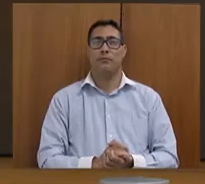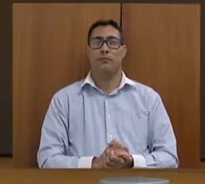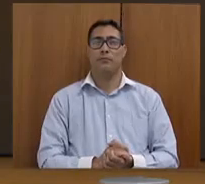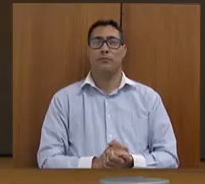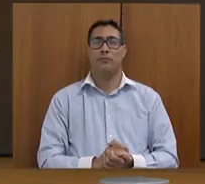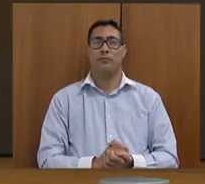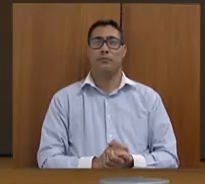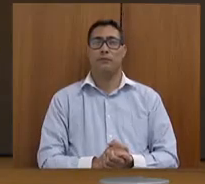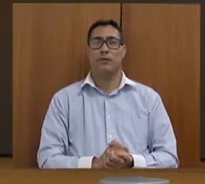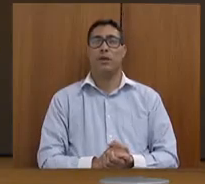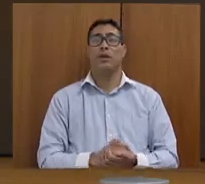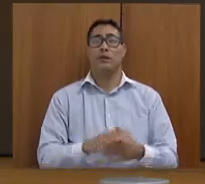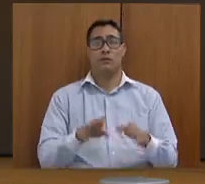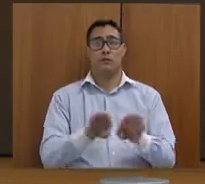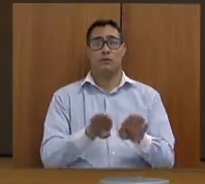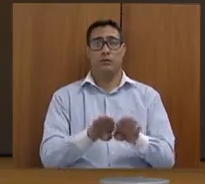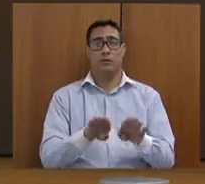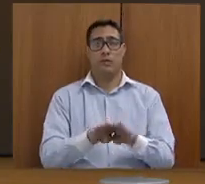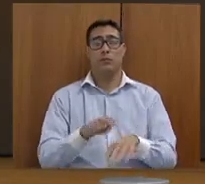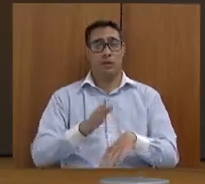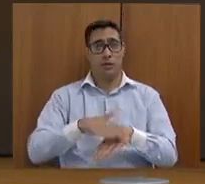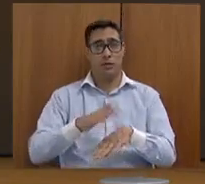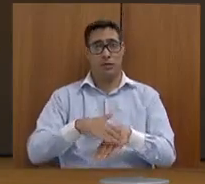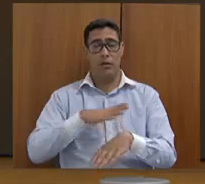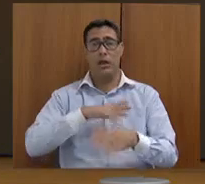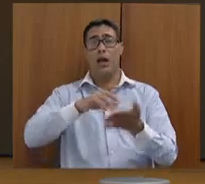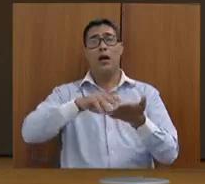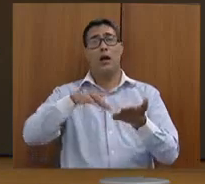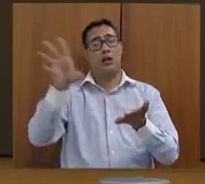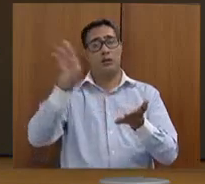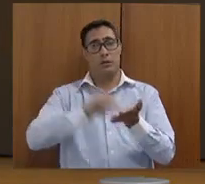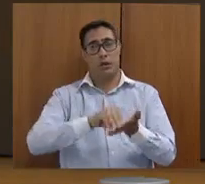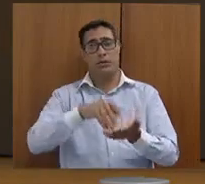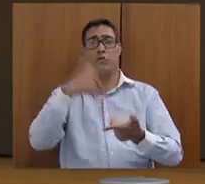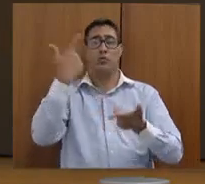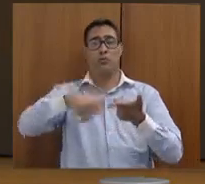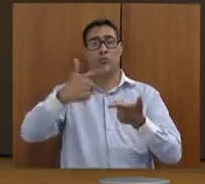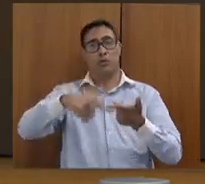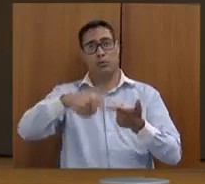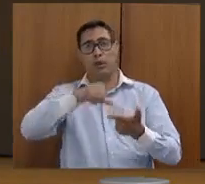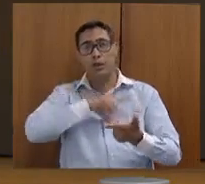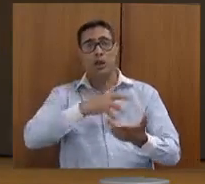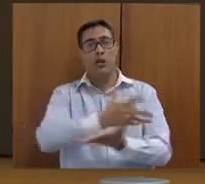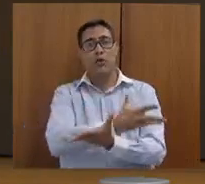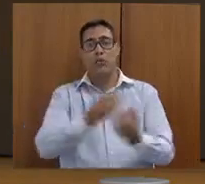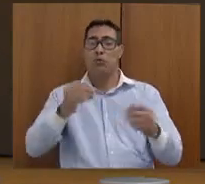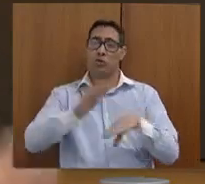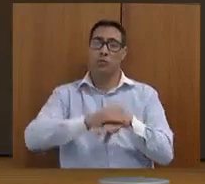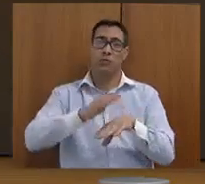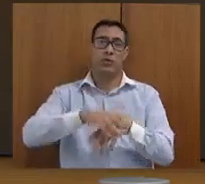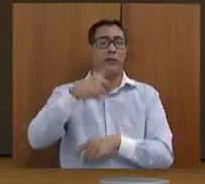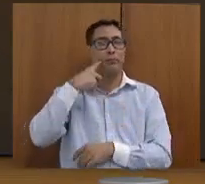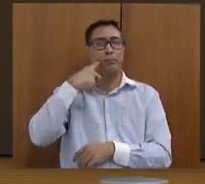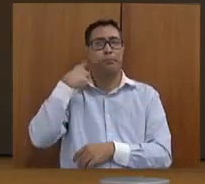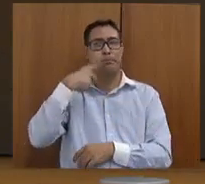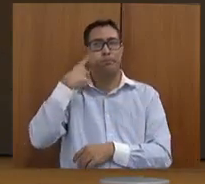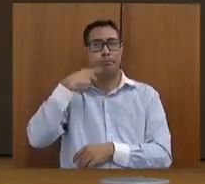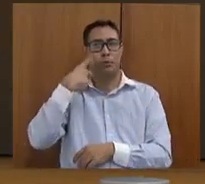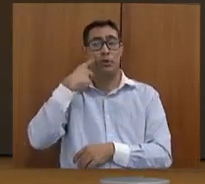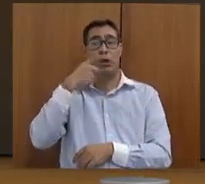gostaria também que seu pessoal vão notasse um problema que chega muito para os deputados que são aquelas